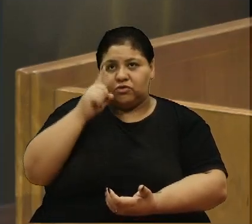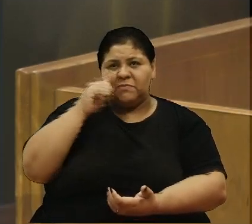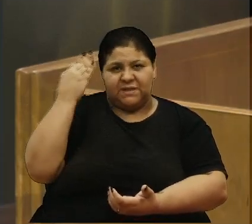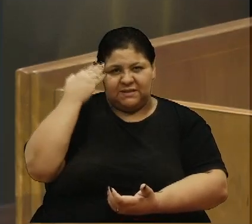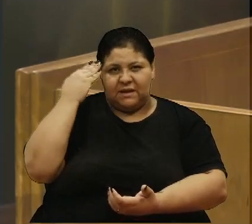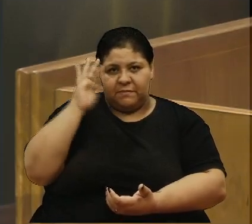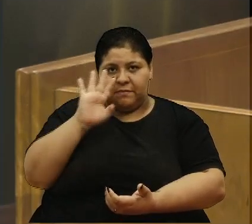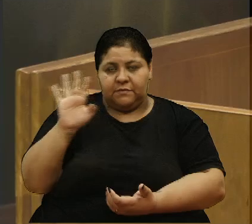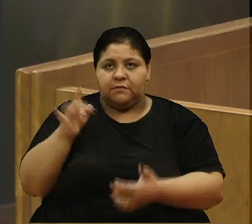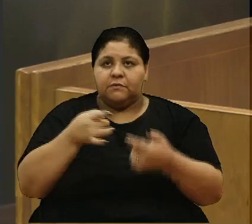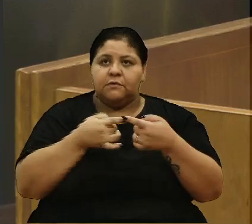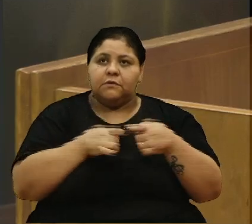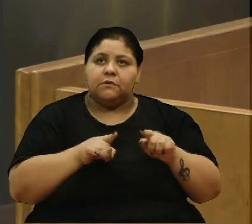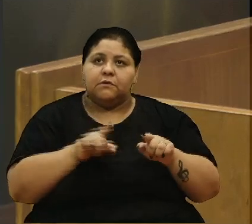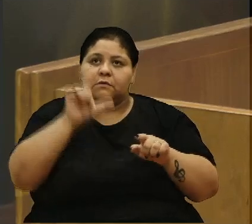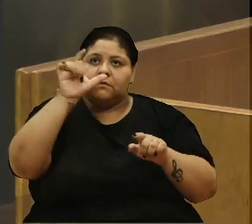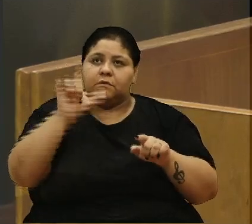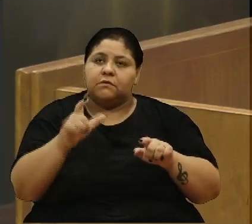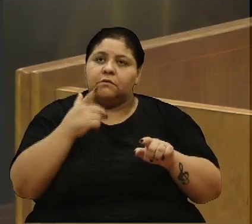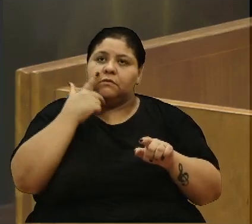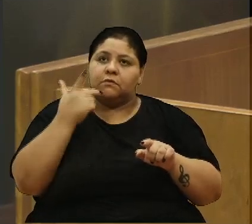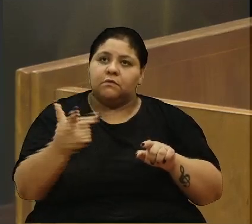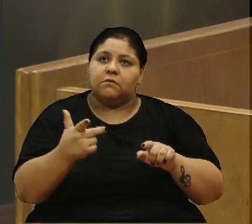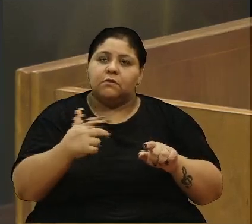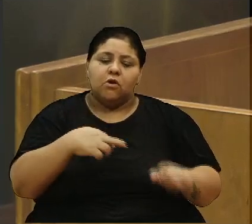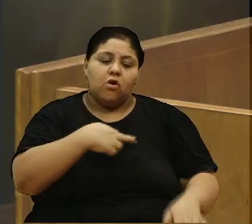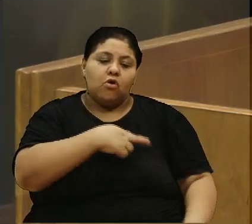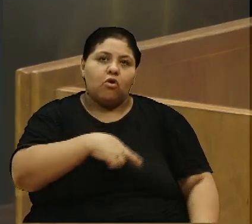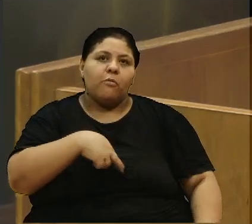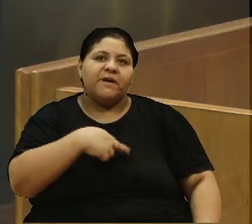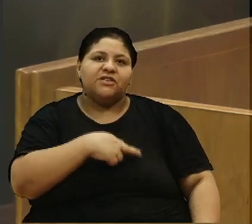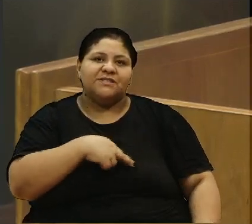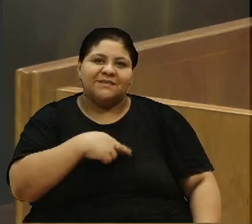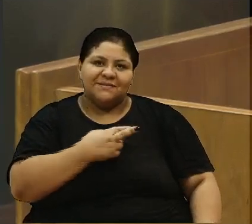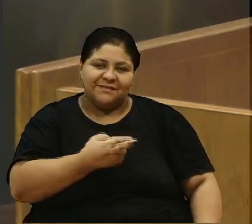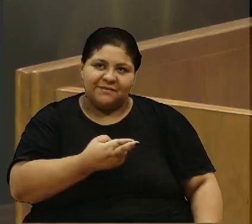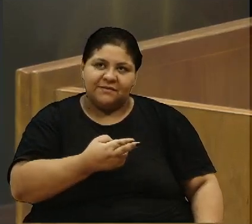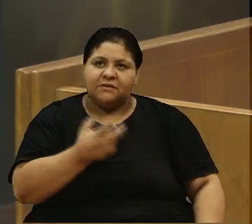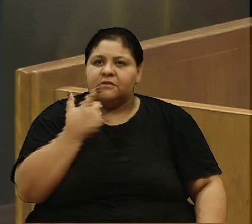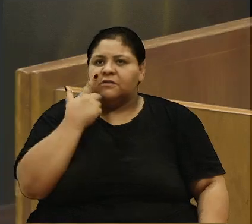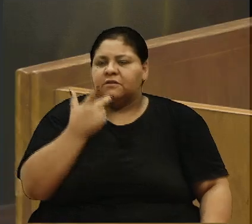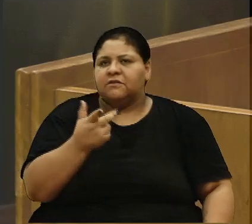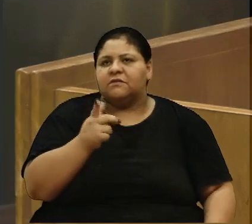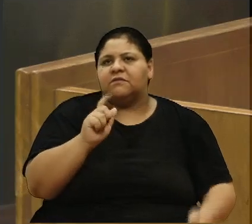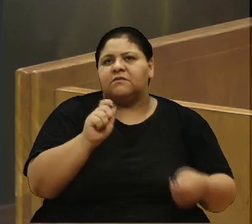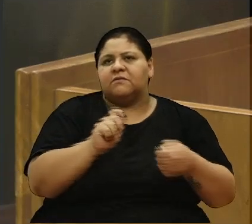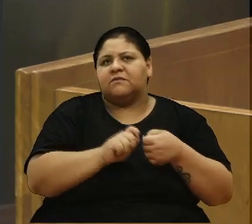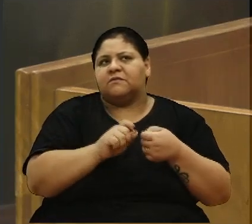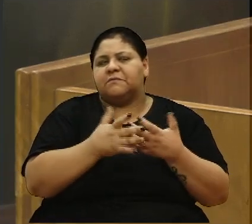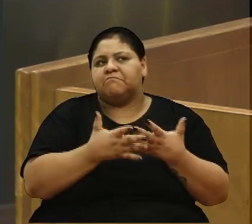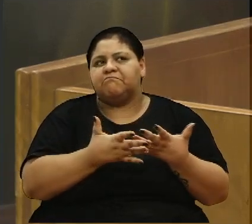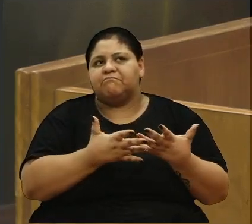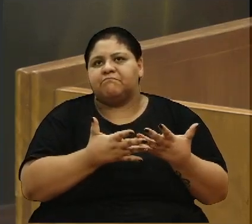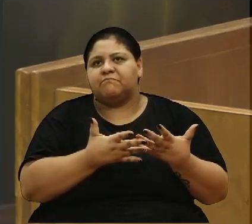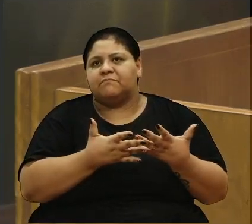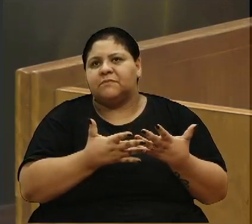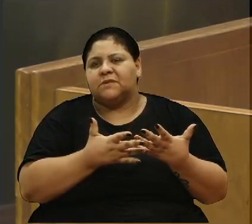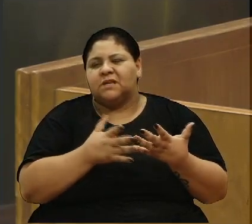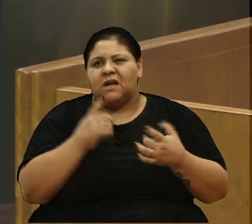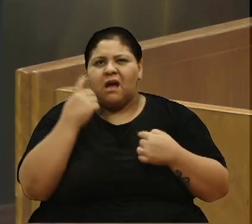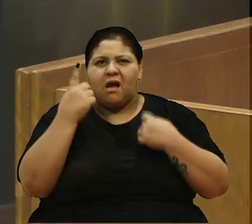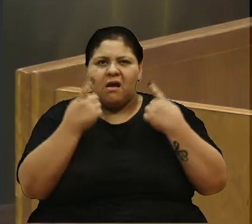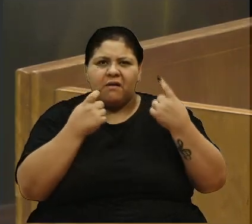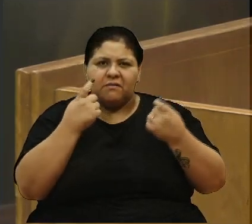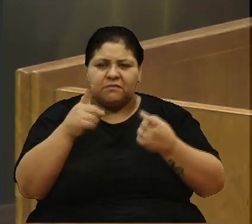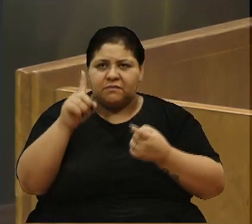disso, mas as pessoas falam muito até da romantização, muitas vezes, né? Que se faz algo e que isso preocupa